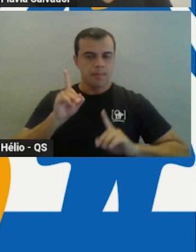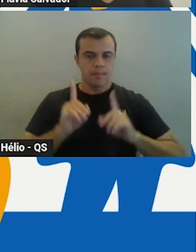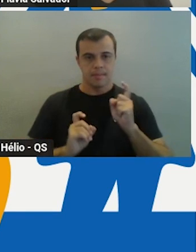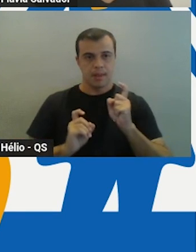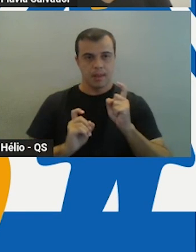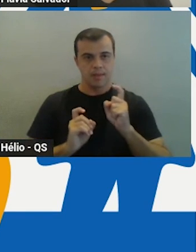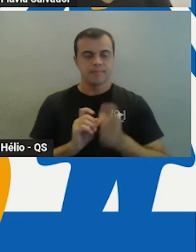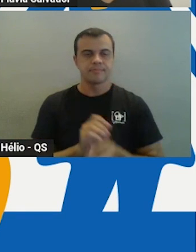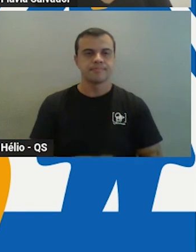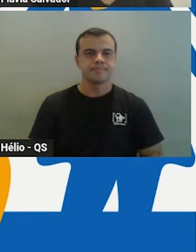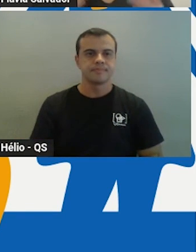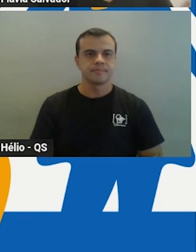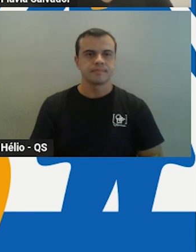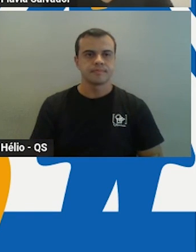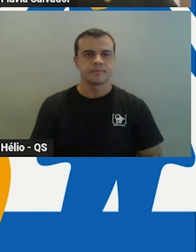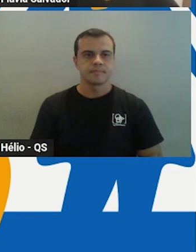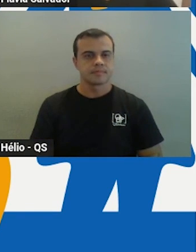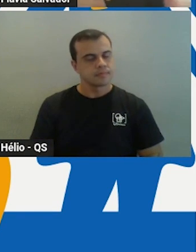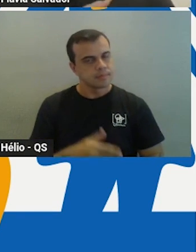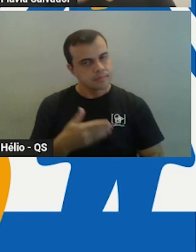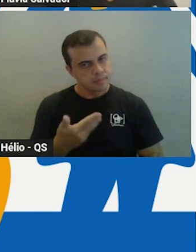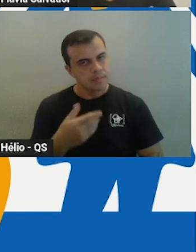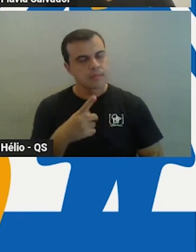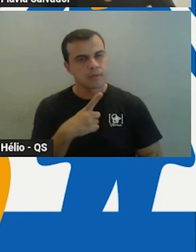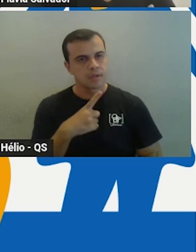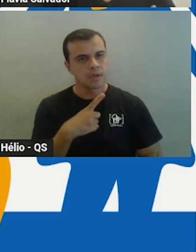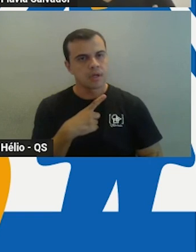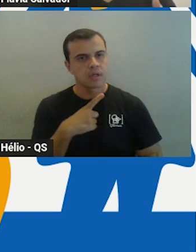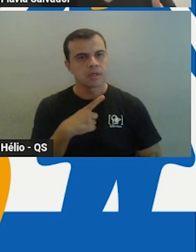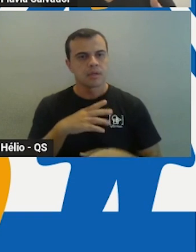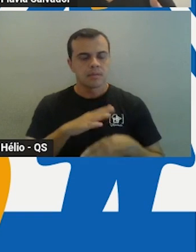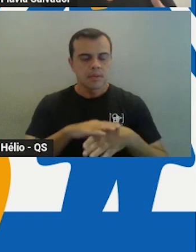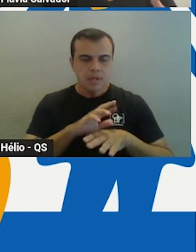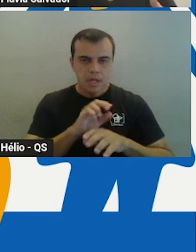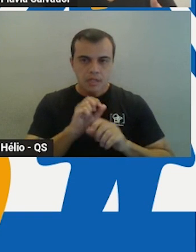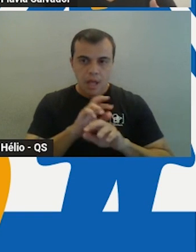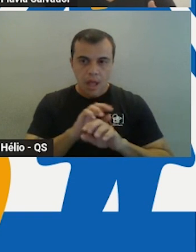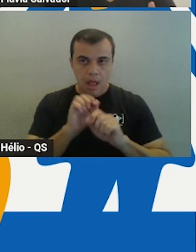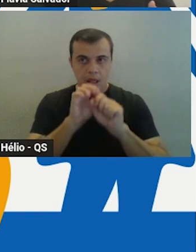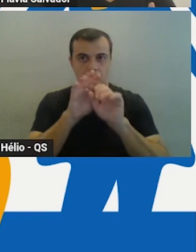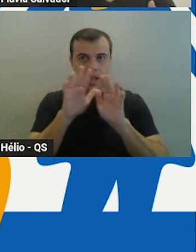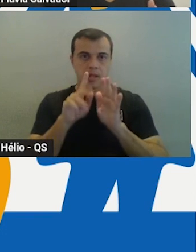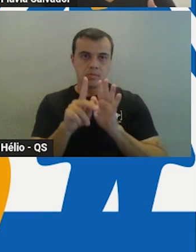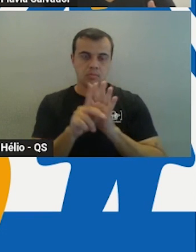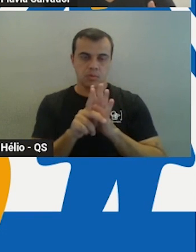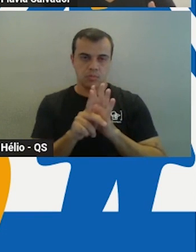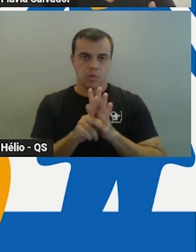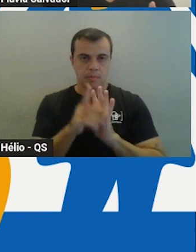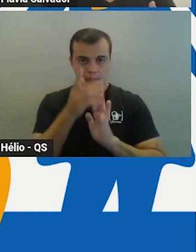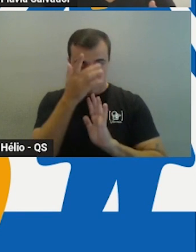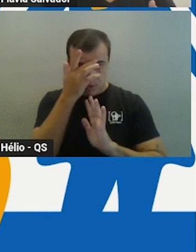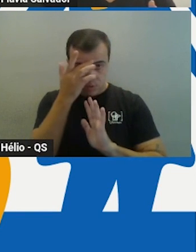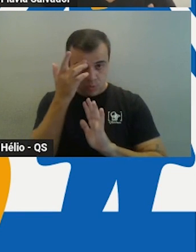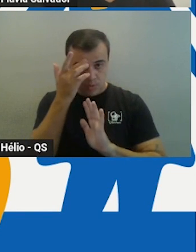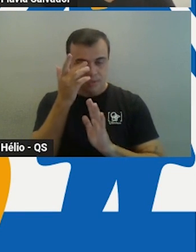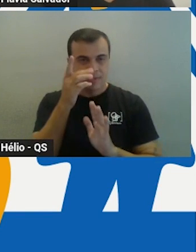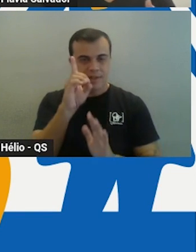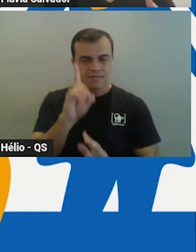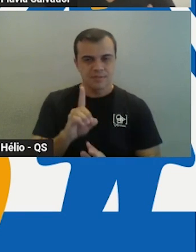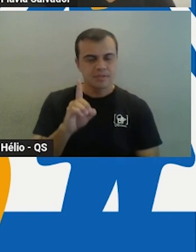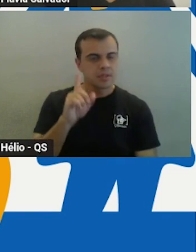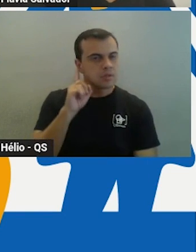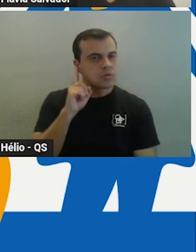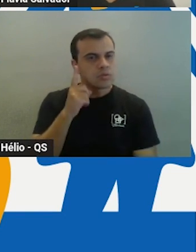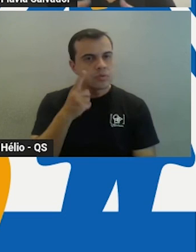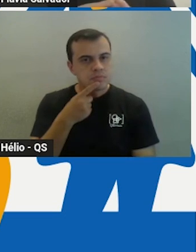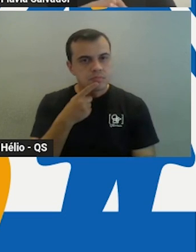mímica, que aí inclui claramente uma pessoa com deficiência auditiva